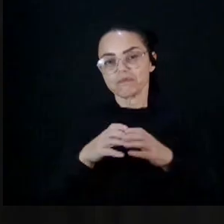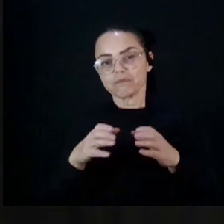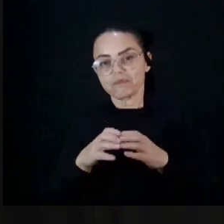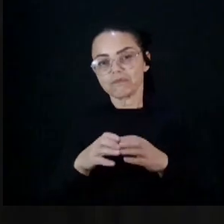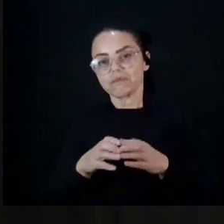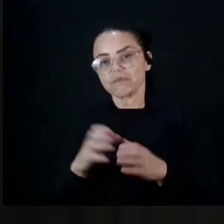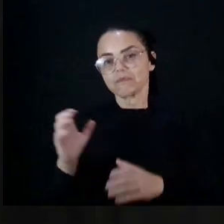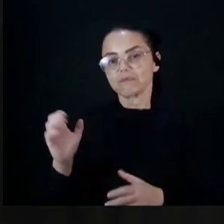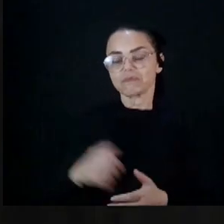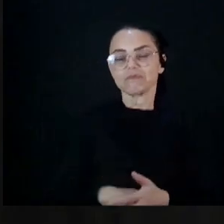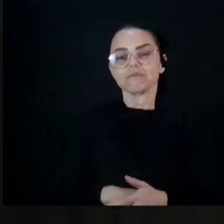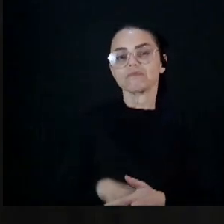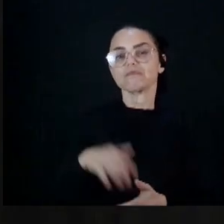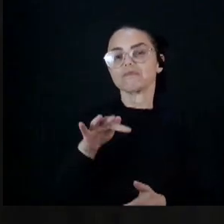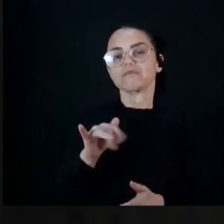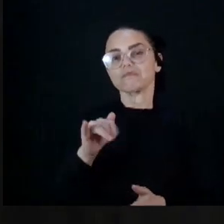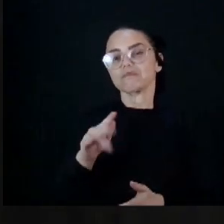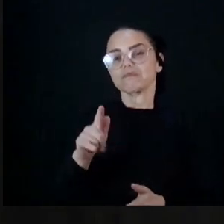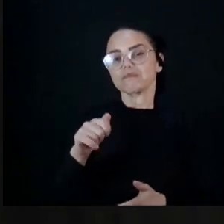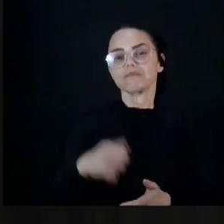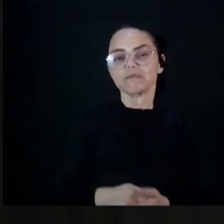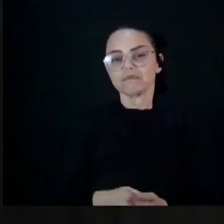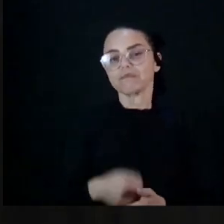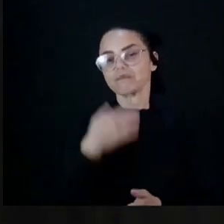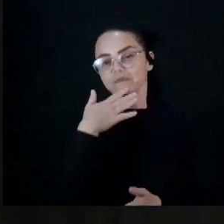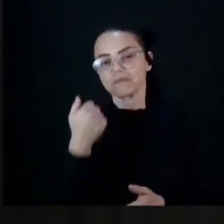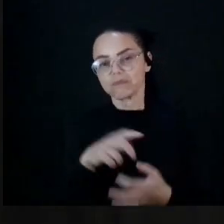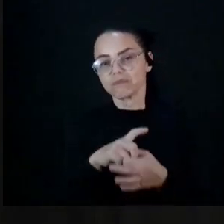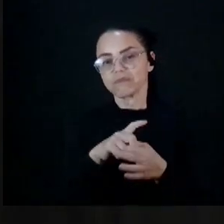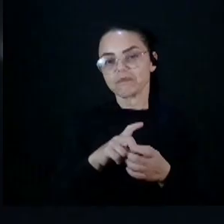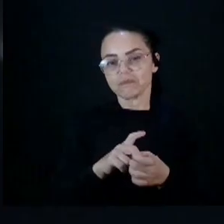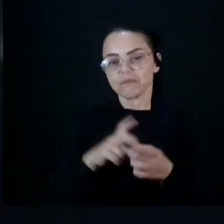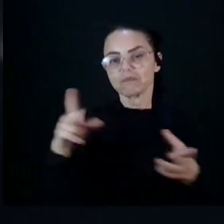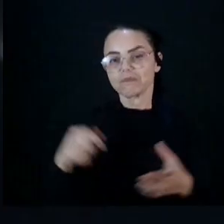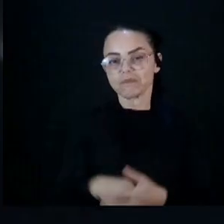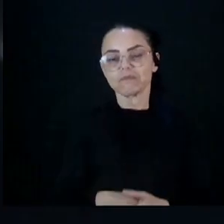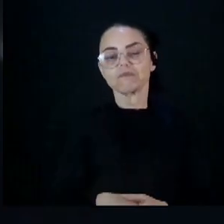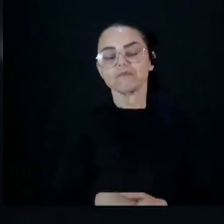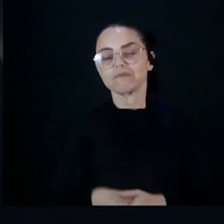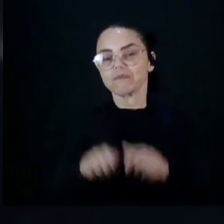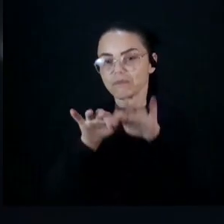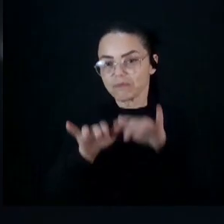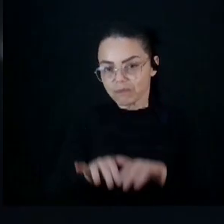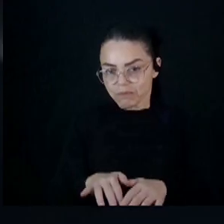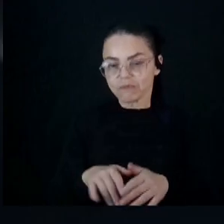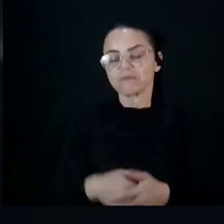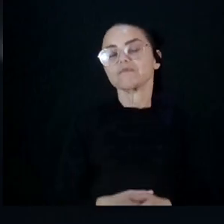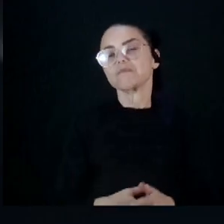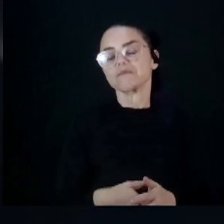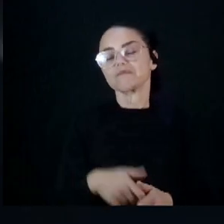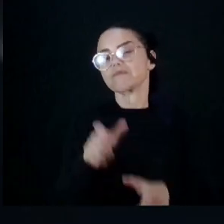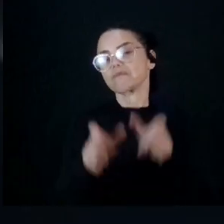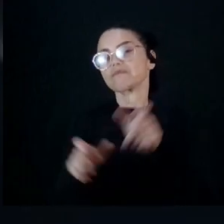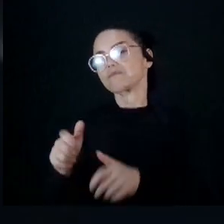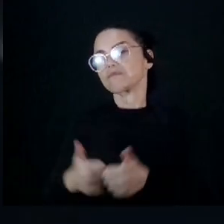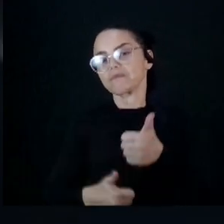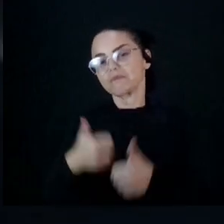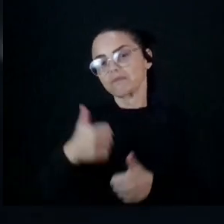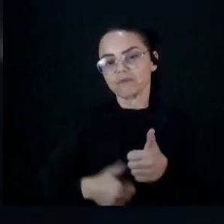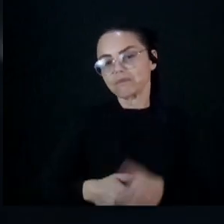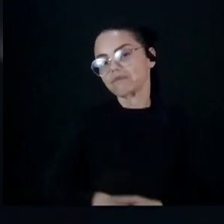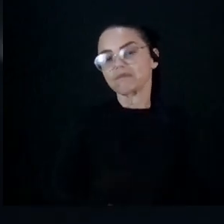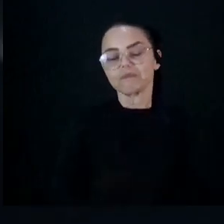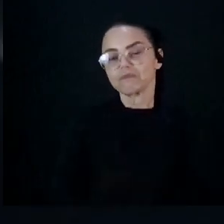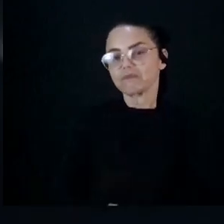FIFA também está tentando democratizar o acesso a esses dados. E isso é importante porque, historicamente, as